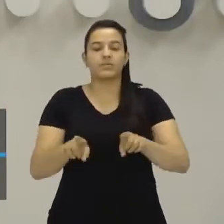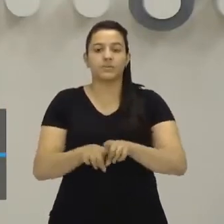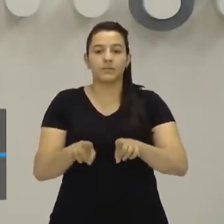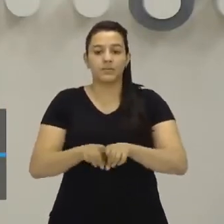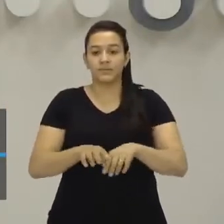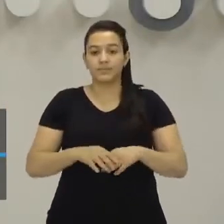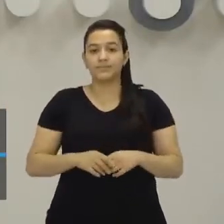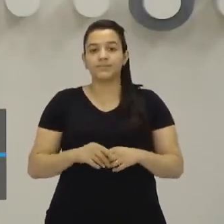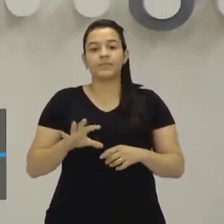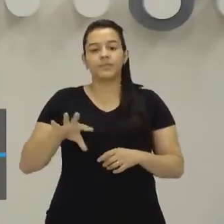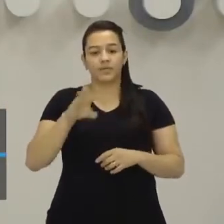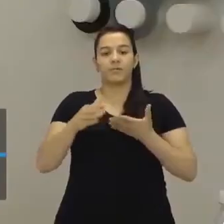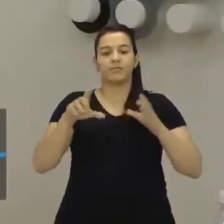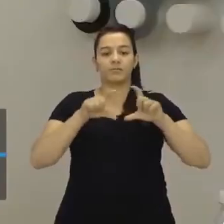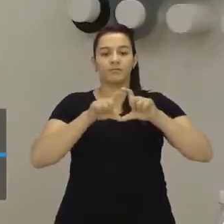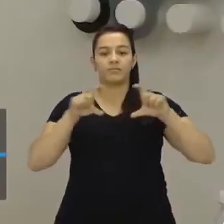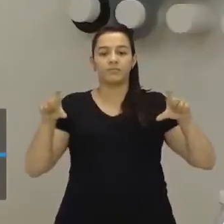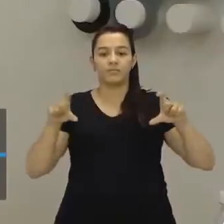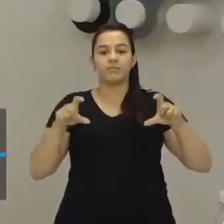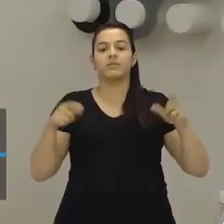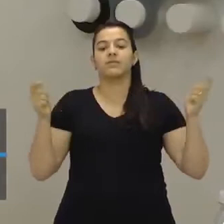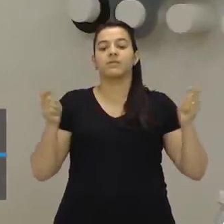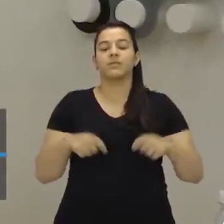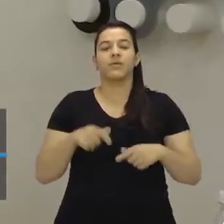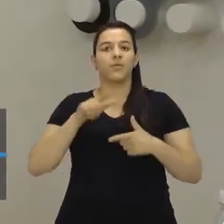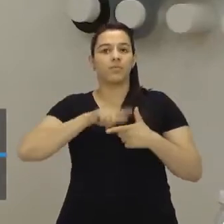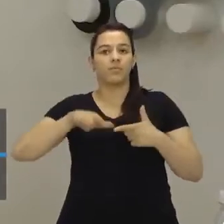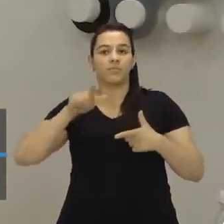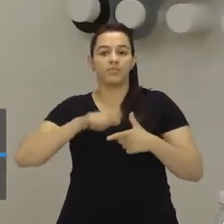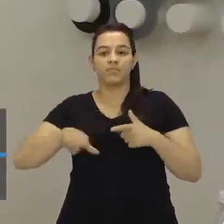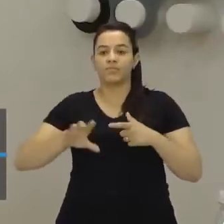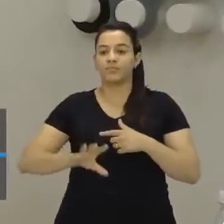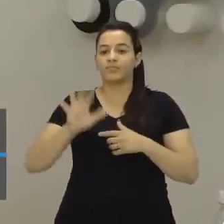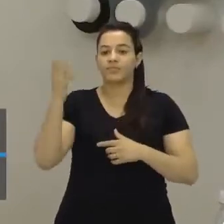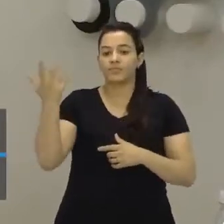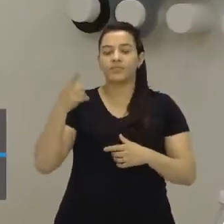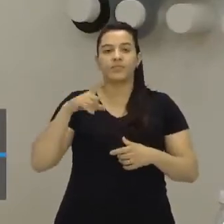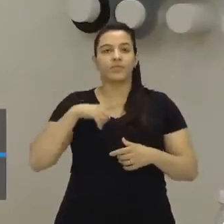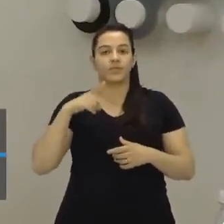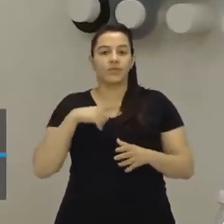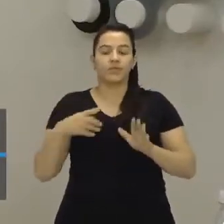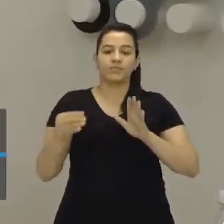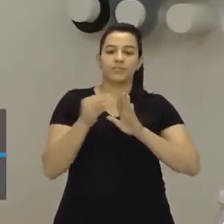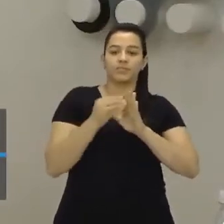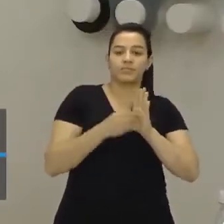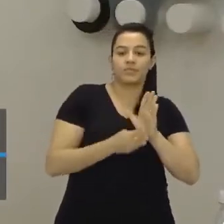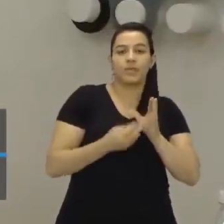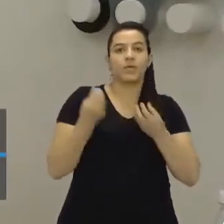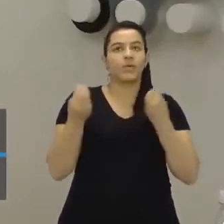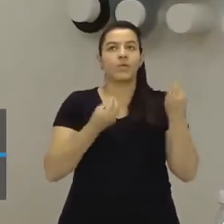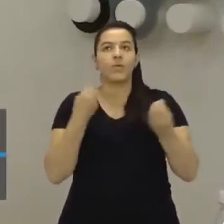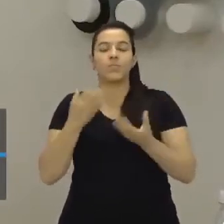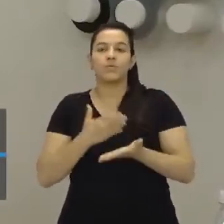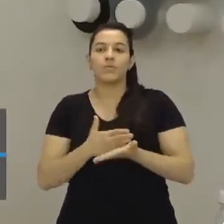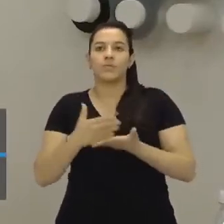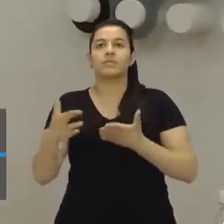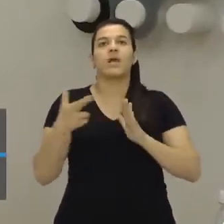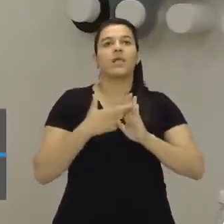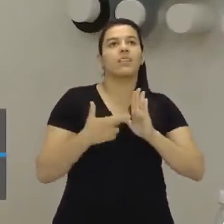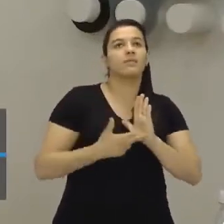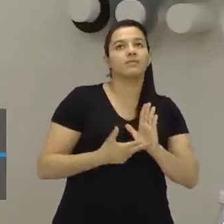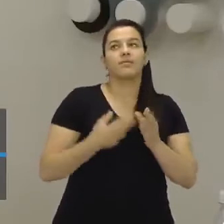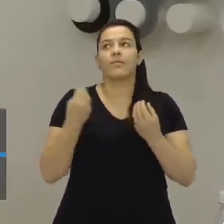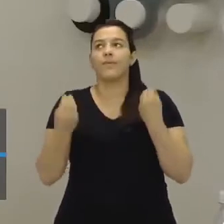nesse contexto que foi utilizado ali. O grande problema sempre, quando a gente vai escrever a redação, é exatamente como começar, né? O aluno às vezes até fala, professor, como